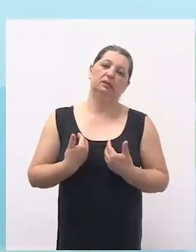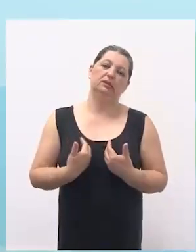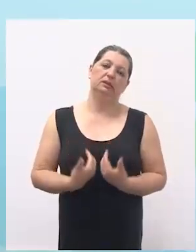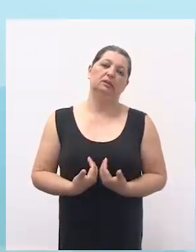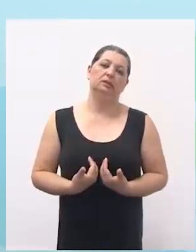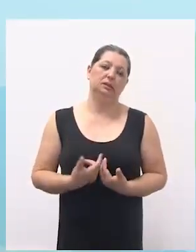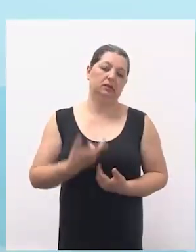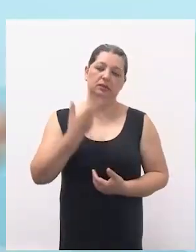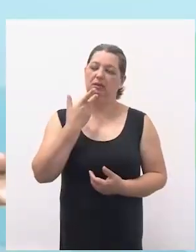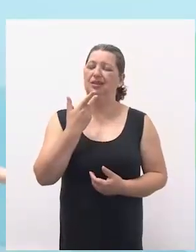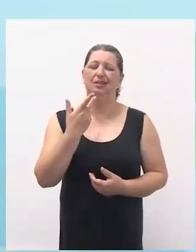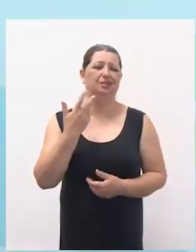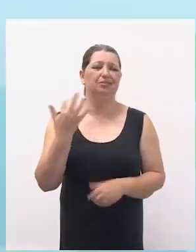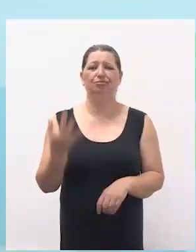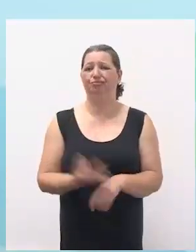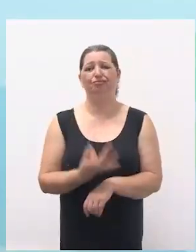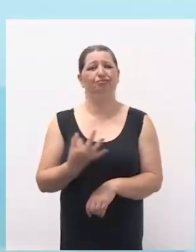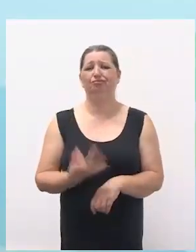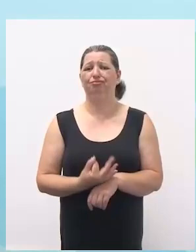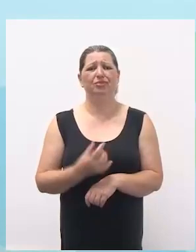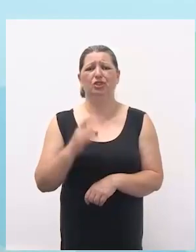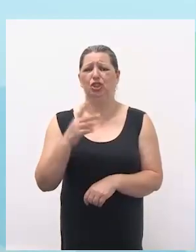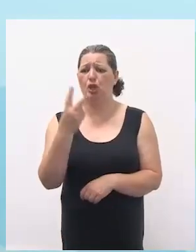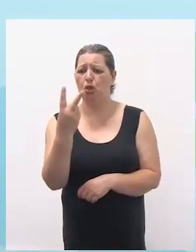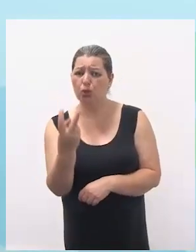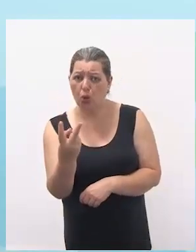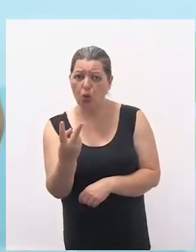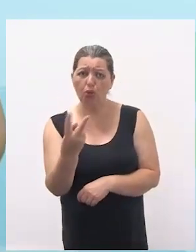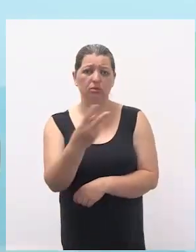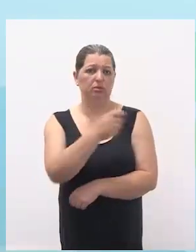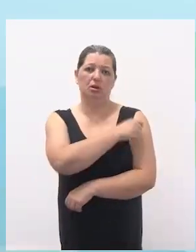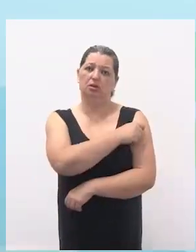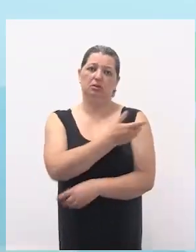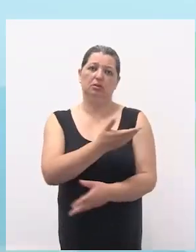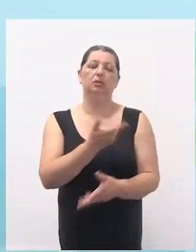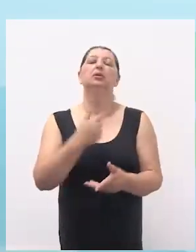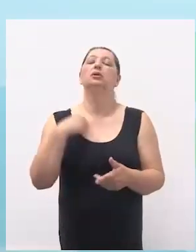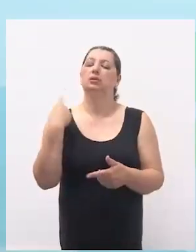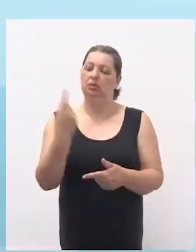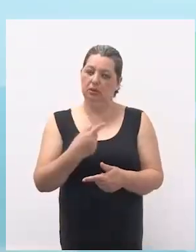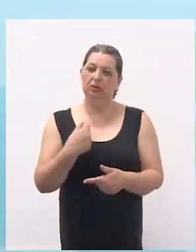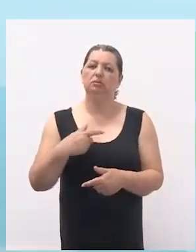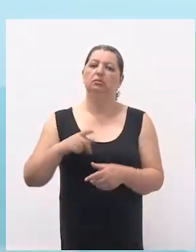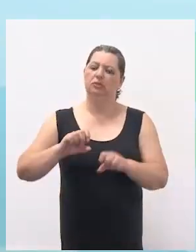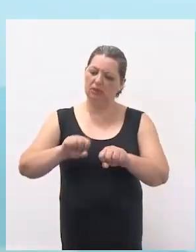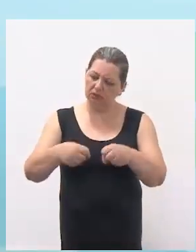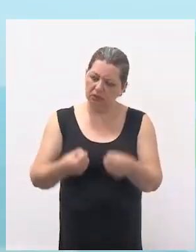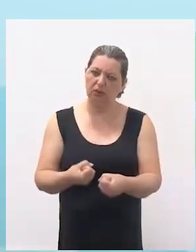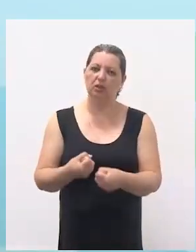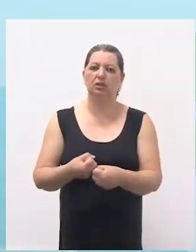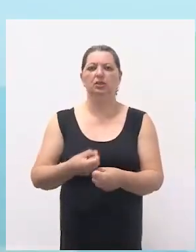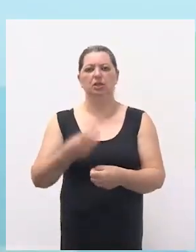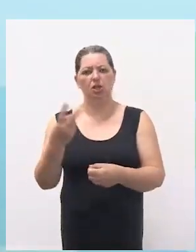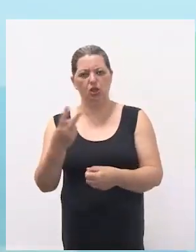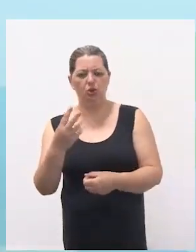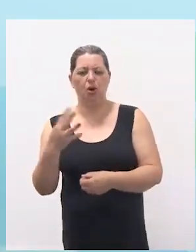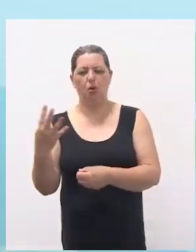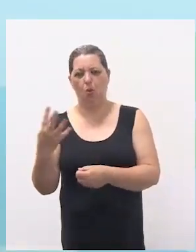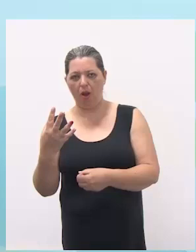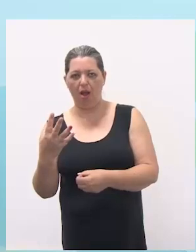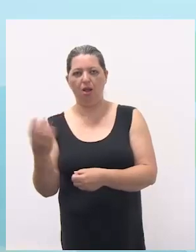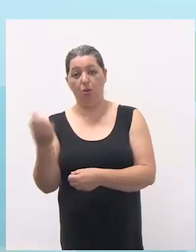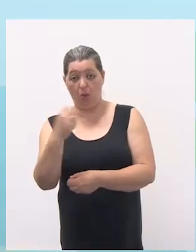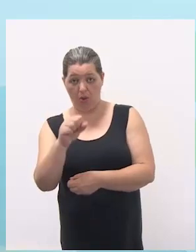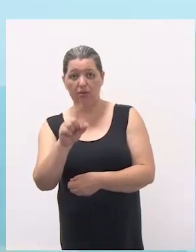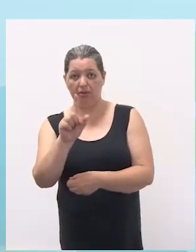não vou conseguir, tenho 2 alunos só. Mas desses 2 a gente vai multiplicando, vai para 4, vai para 8 e a gente vai subindo.